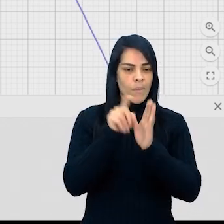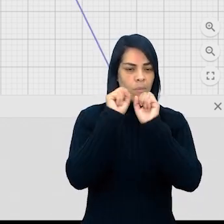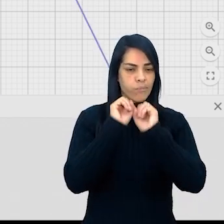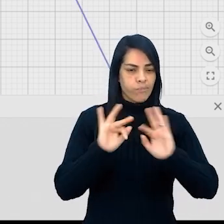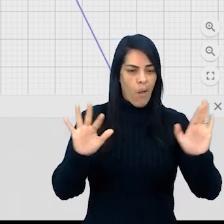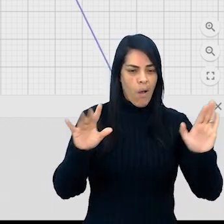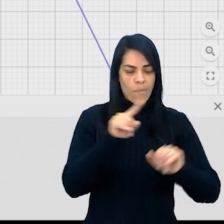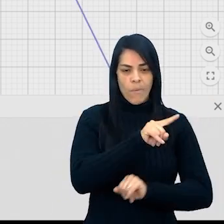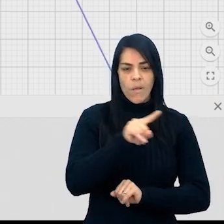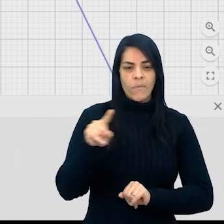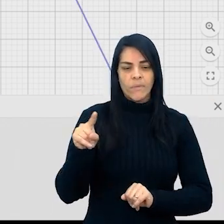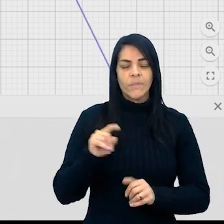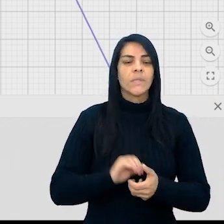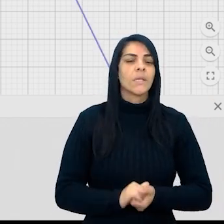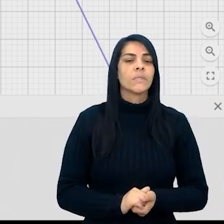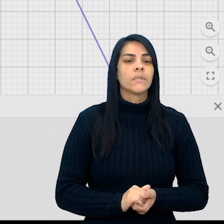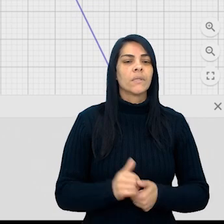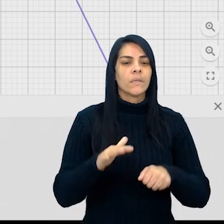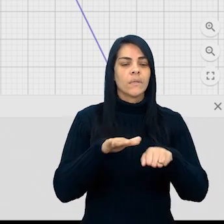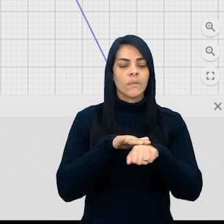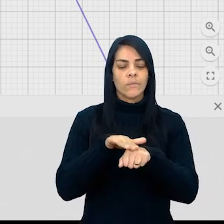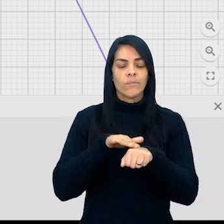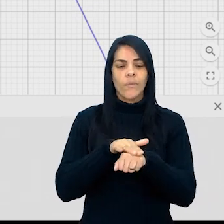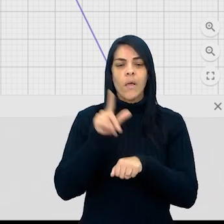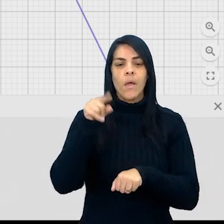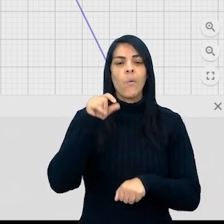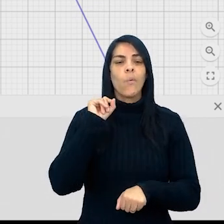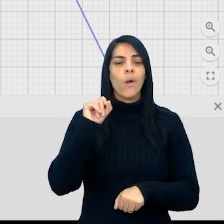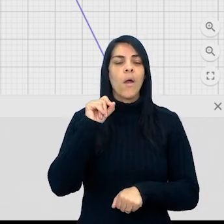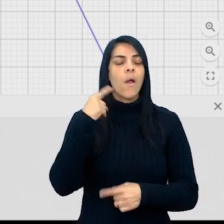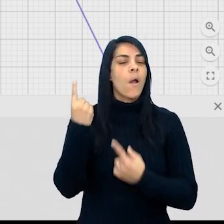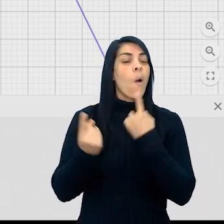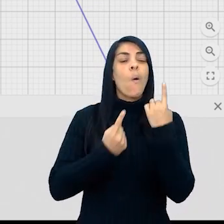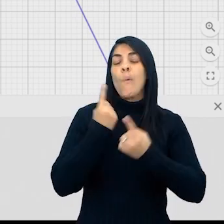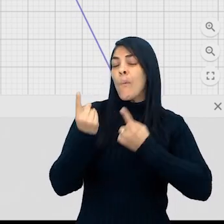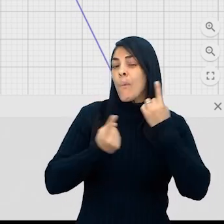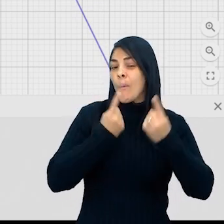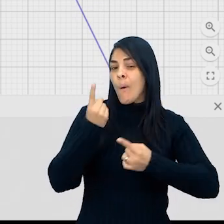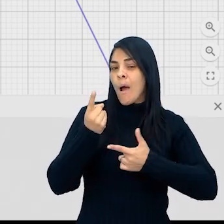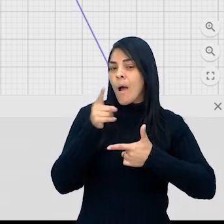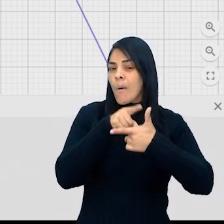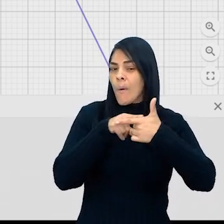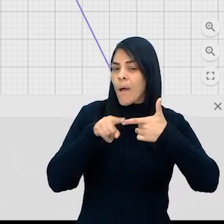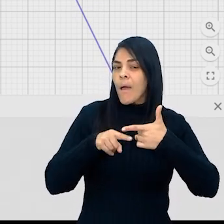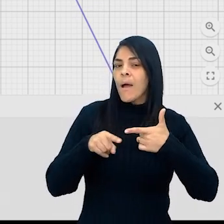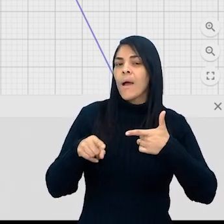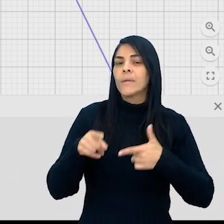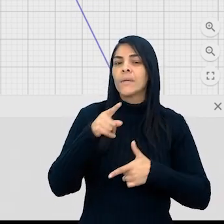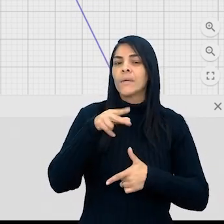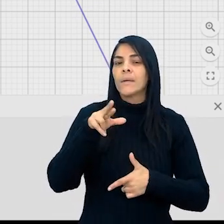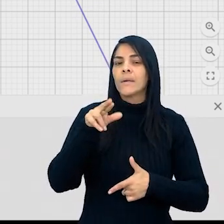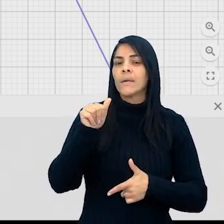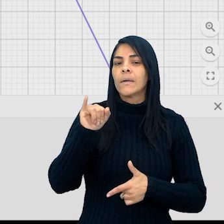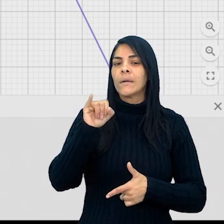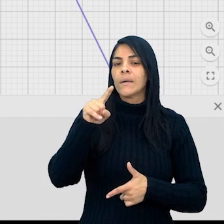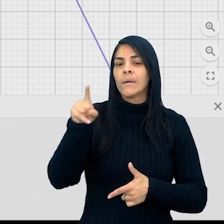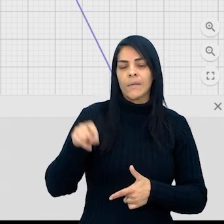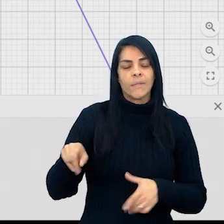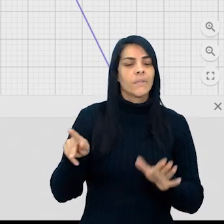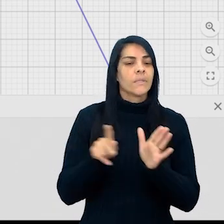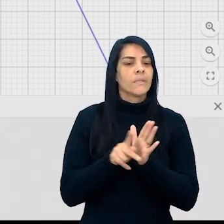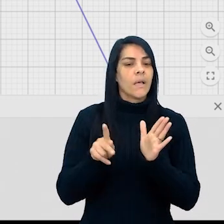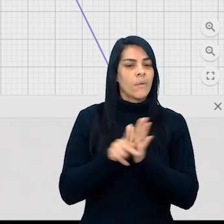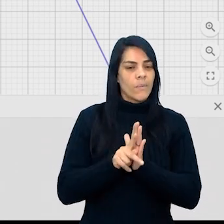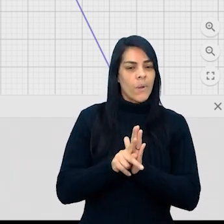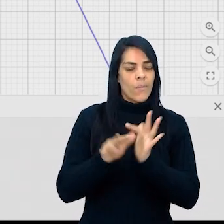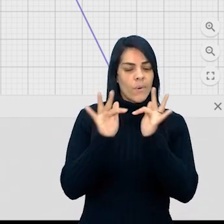disparadora também para o virem e conversem é: qual é a raiz dessa função e qual o ponto de